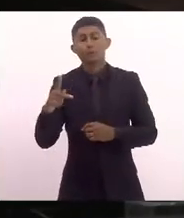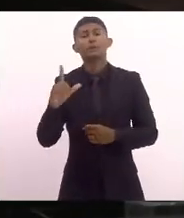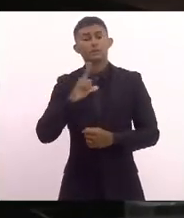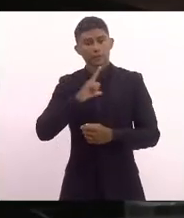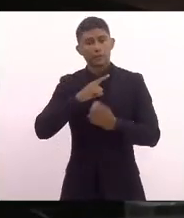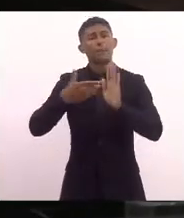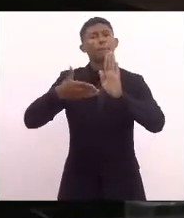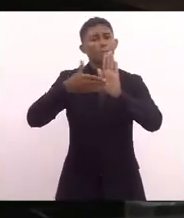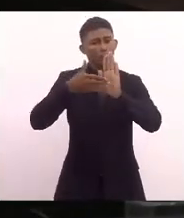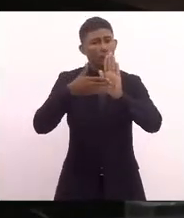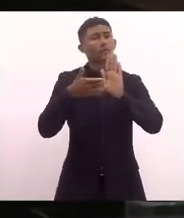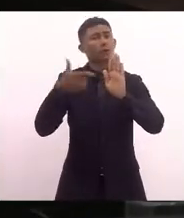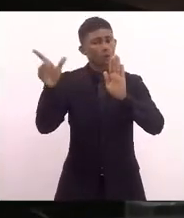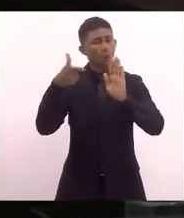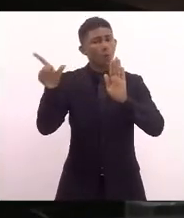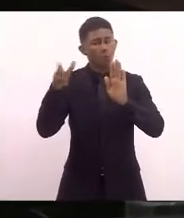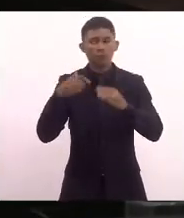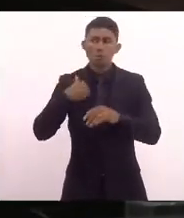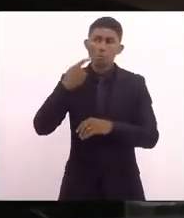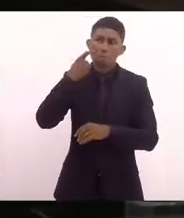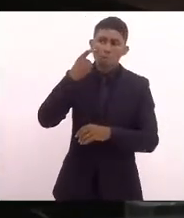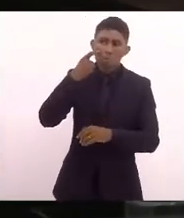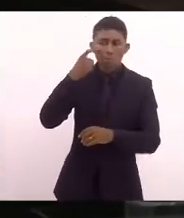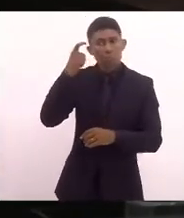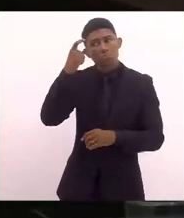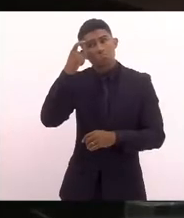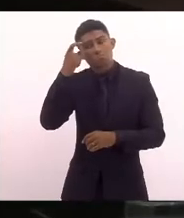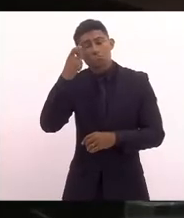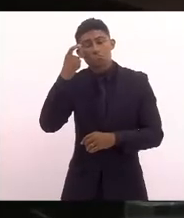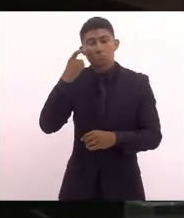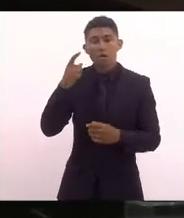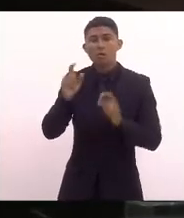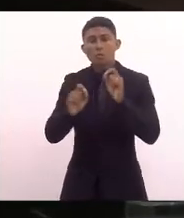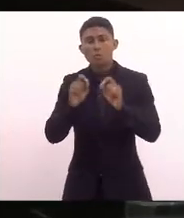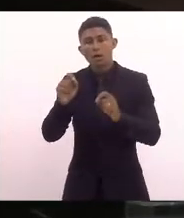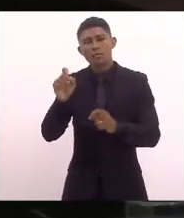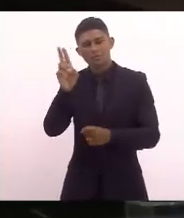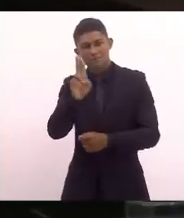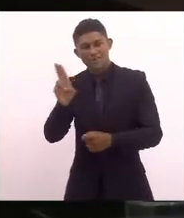que eu já estou caminhando a nível superior, mas não é enfermagem.